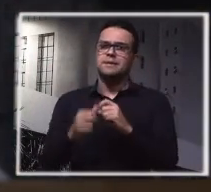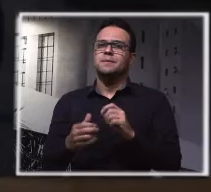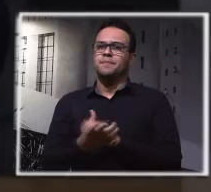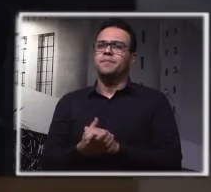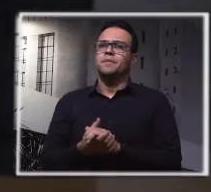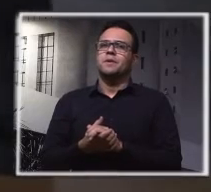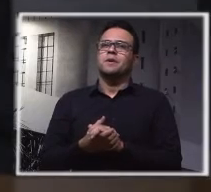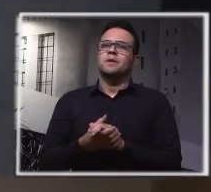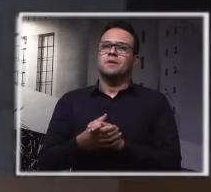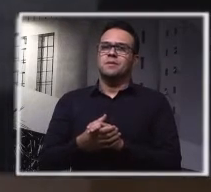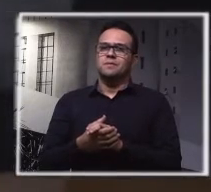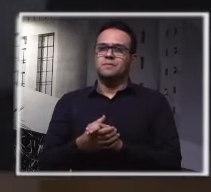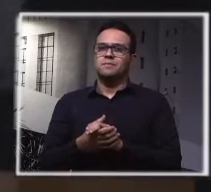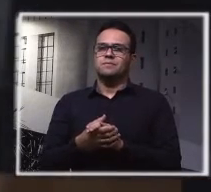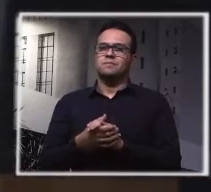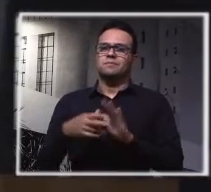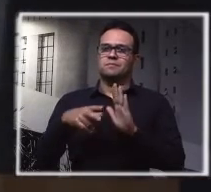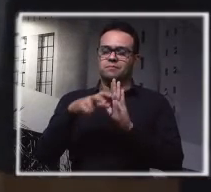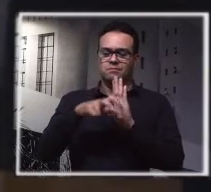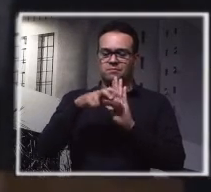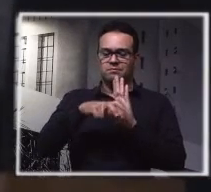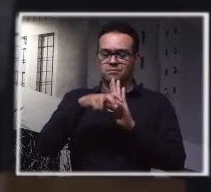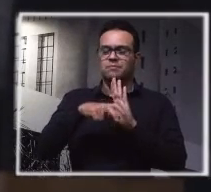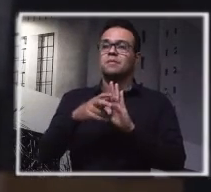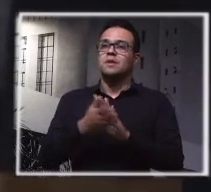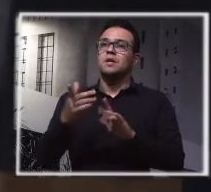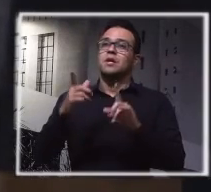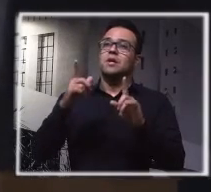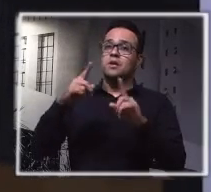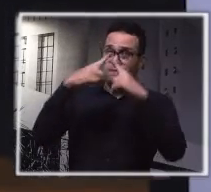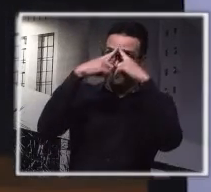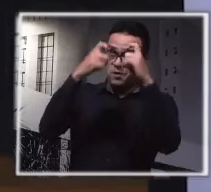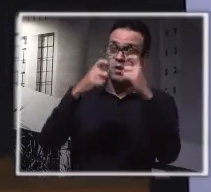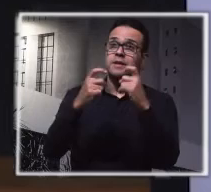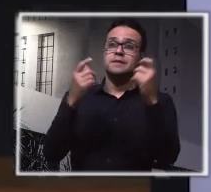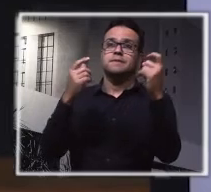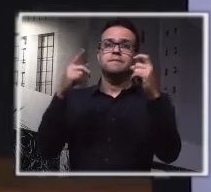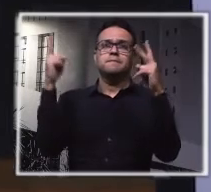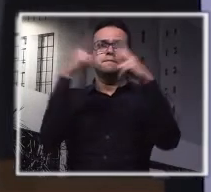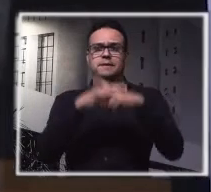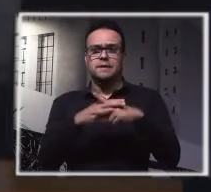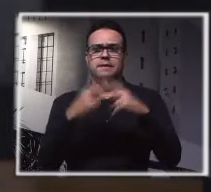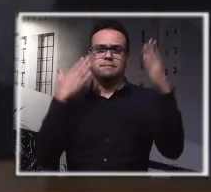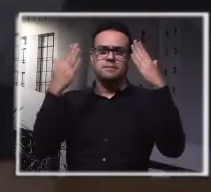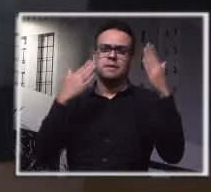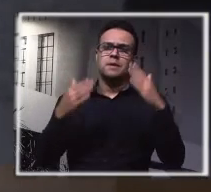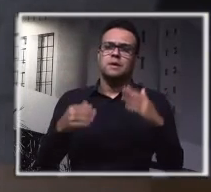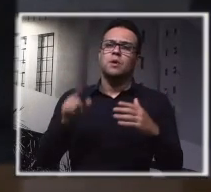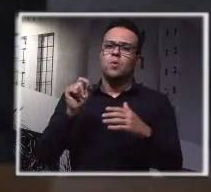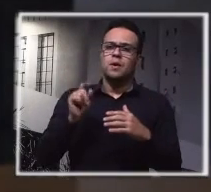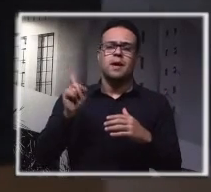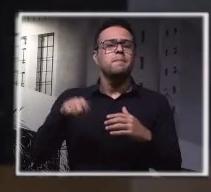que essas mulheres sofrem. Além da violência física, psicológica, moral, eu tenho uma violência patrimonial muito presente, e,